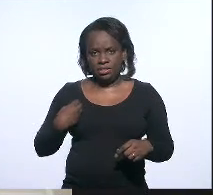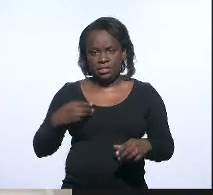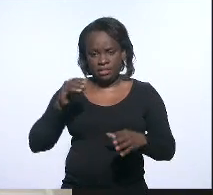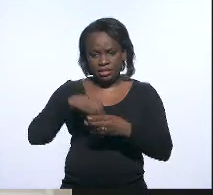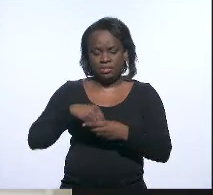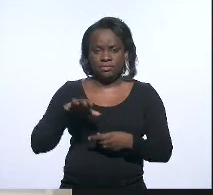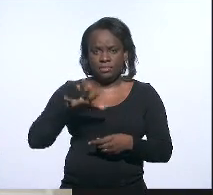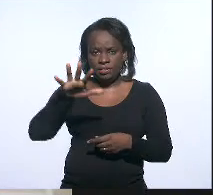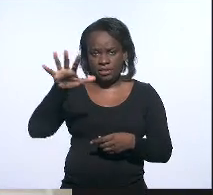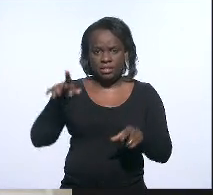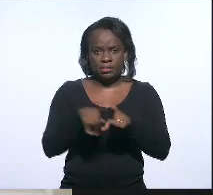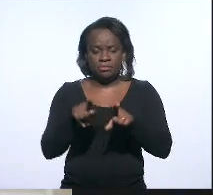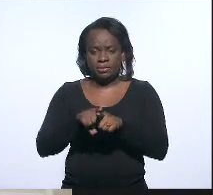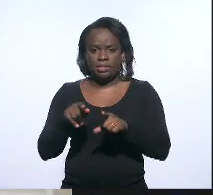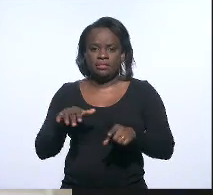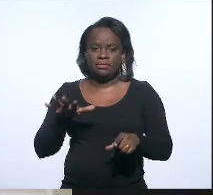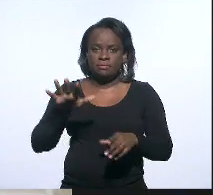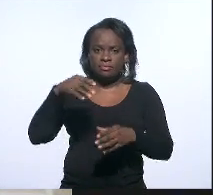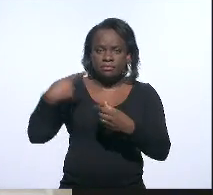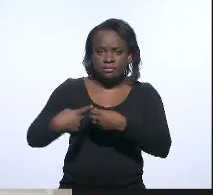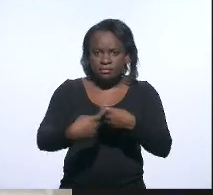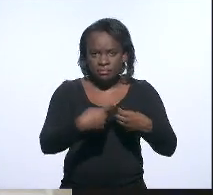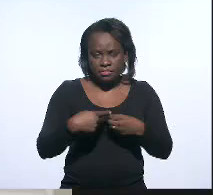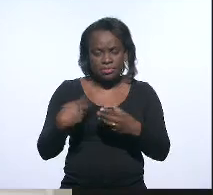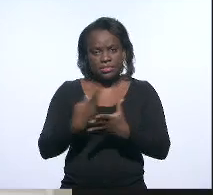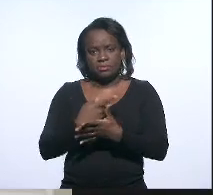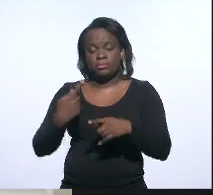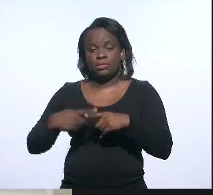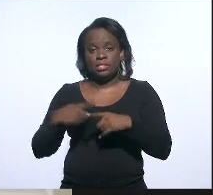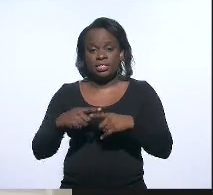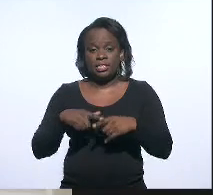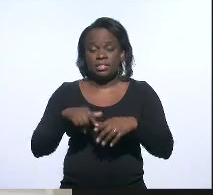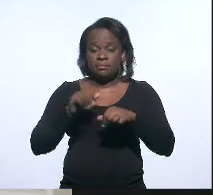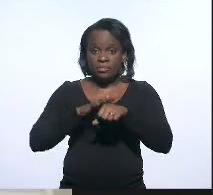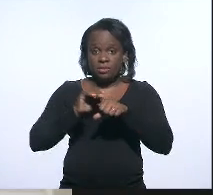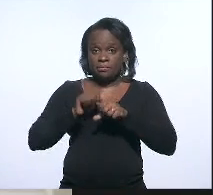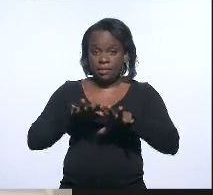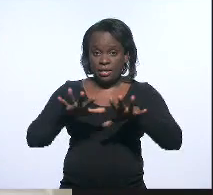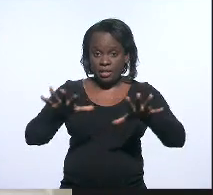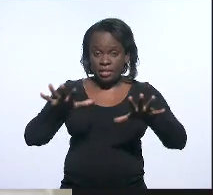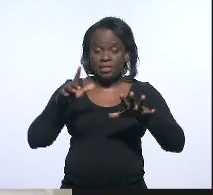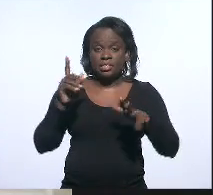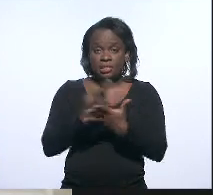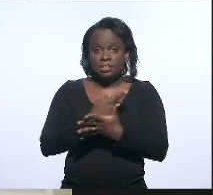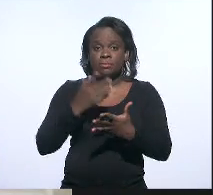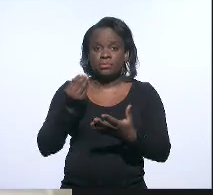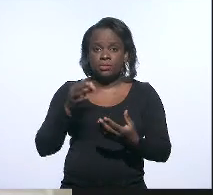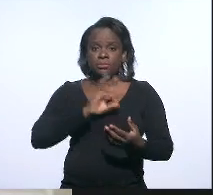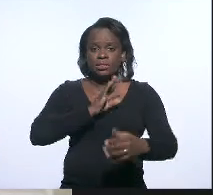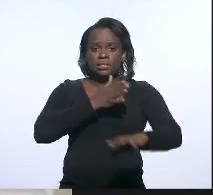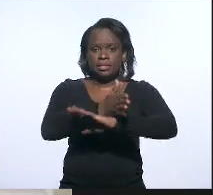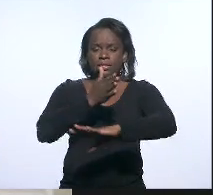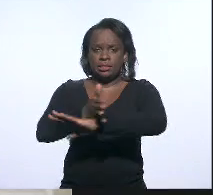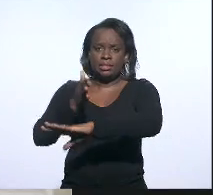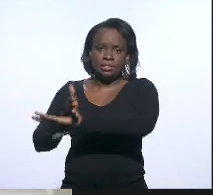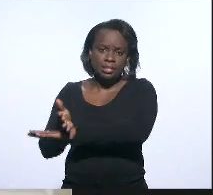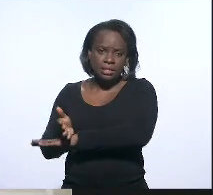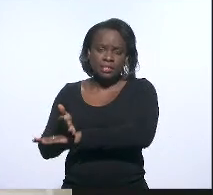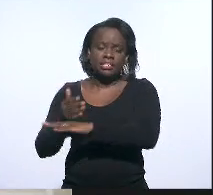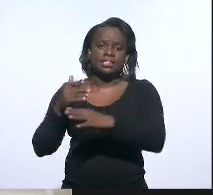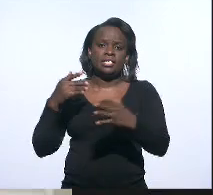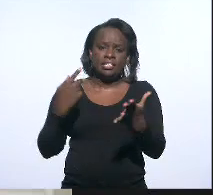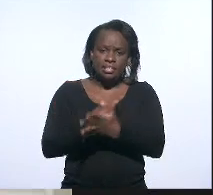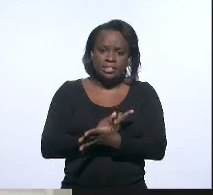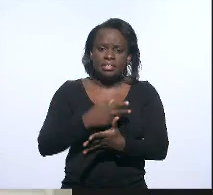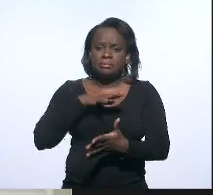dentro da favela e da periferia acontecerem, porque a gente teve em plena pandemia diversas operações policiais que